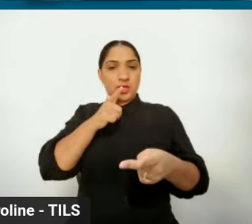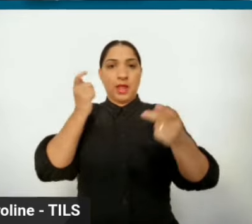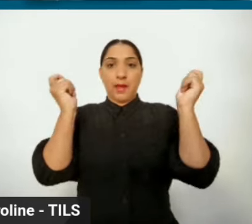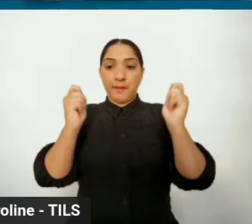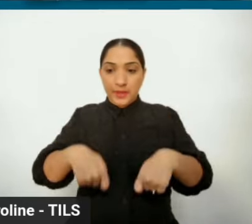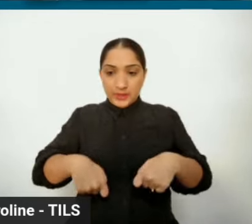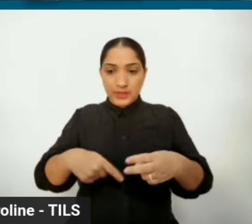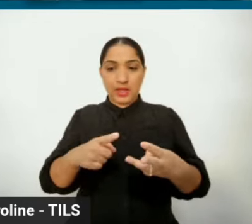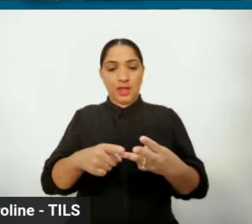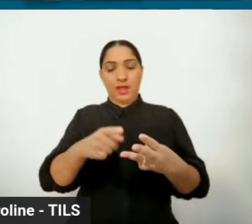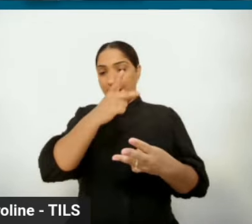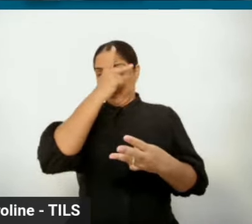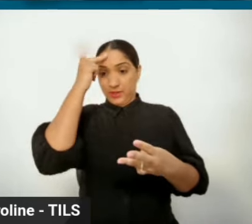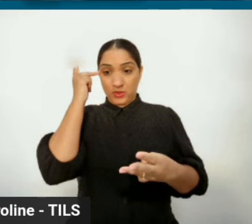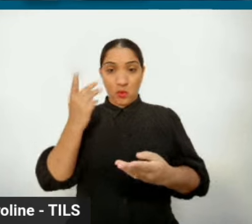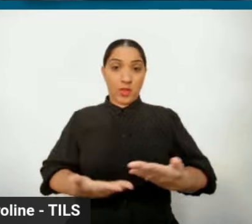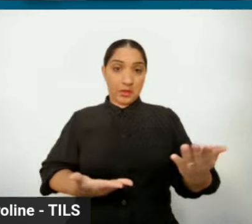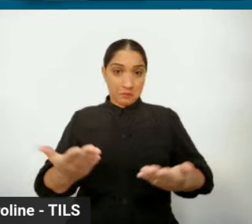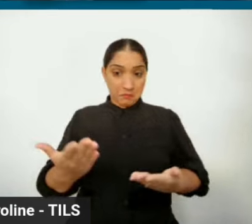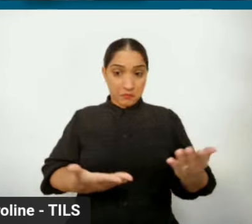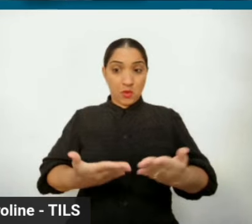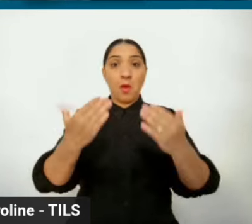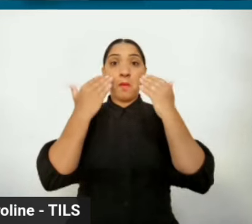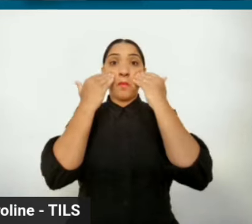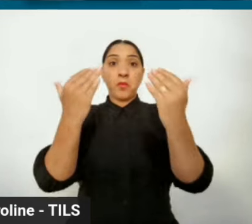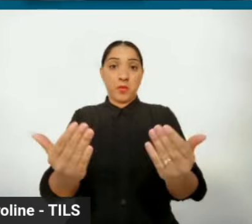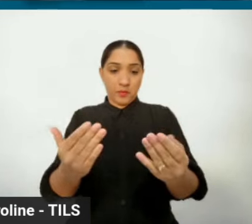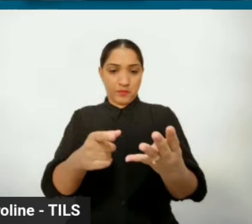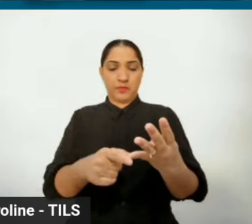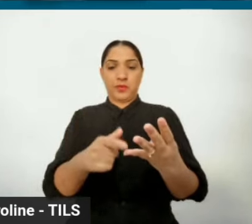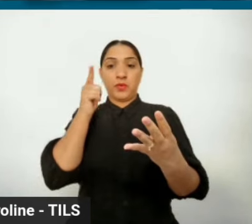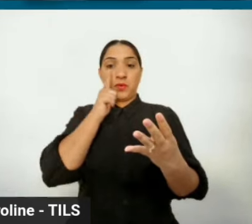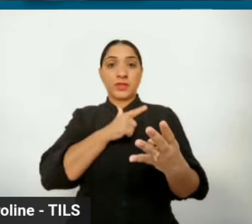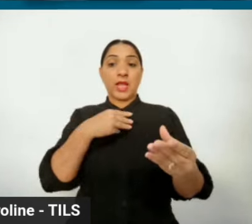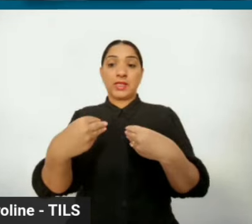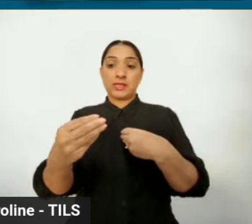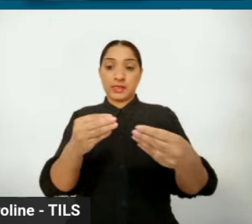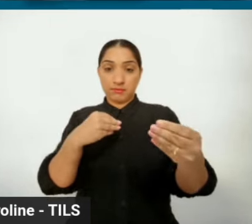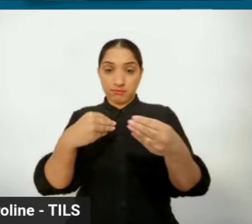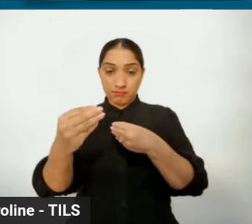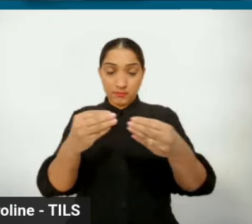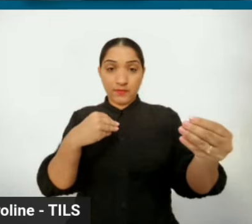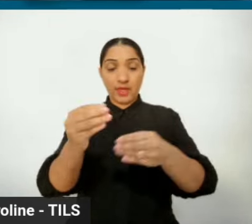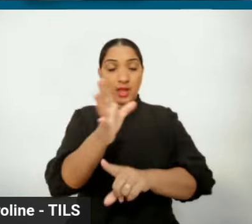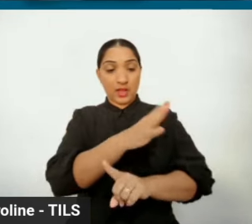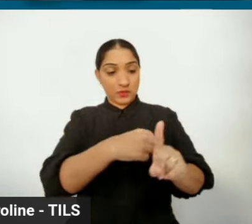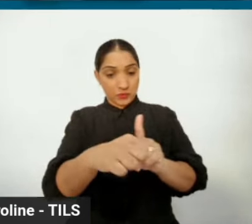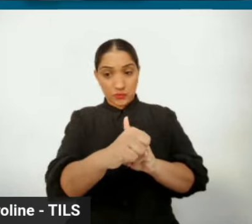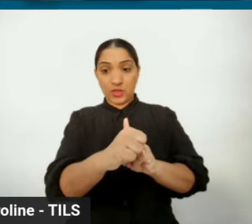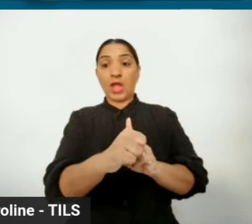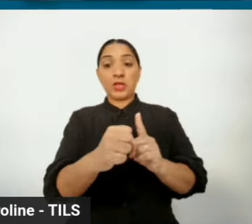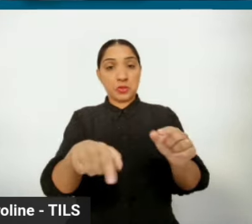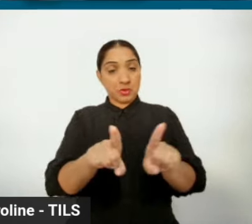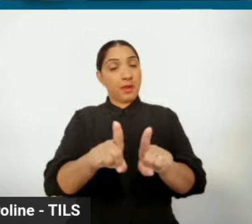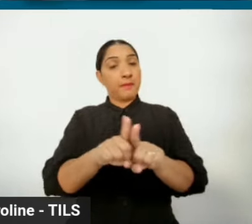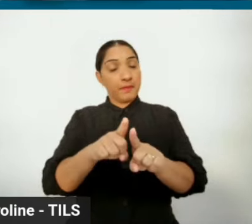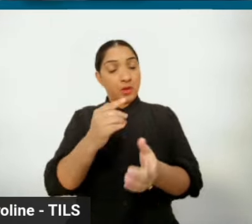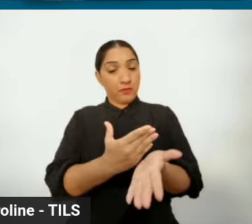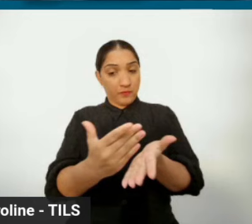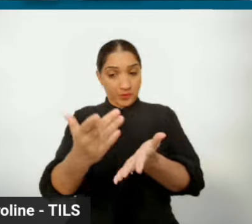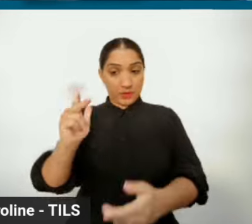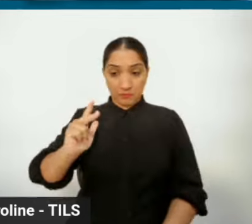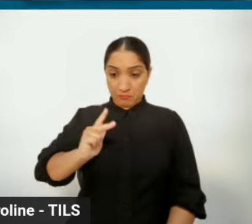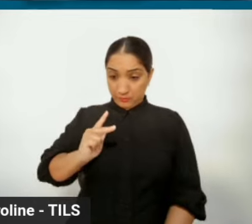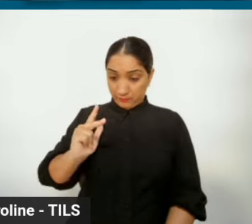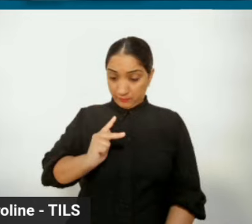servidores e as servidoras públicas, temos que sensibilizar a sociedade, porque esses direitos valem também na iniciativa privada,